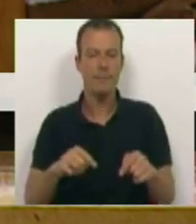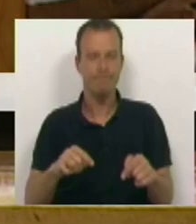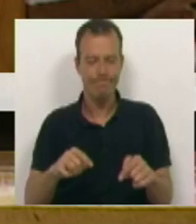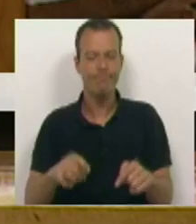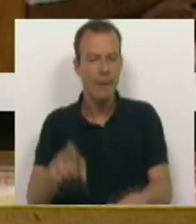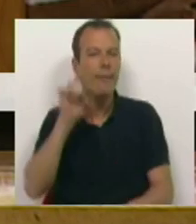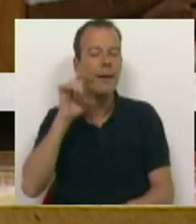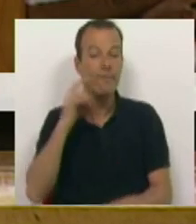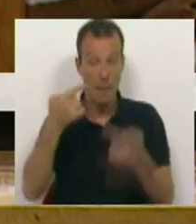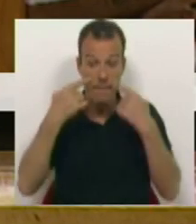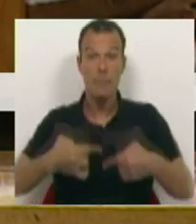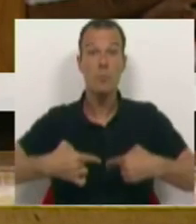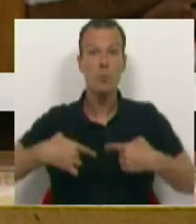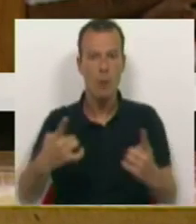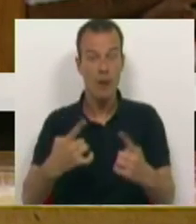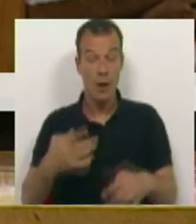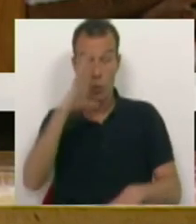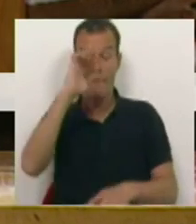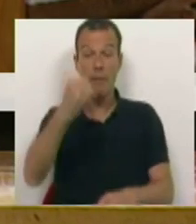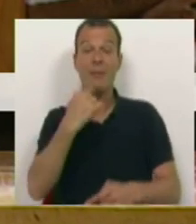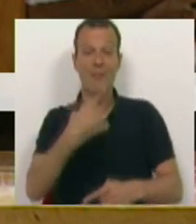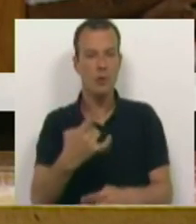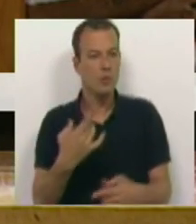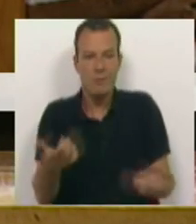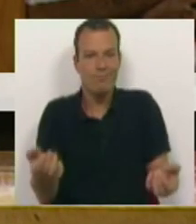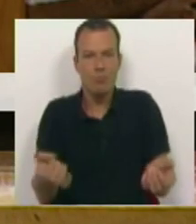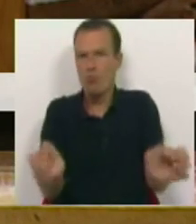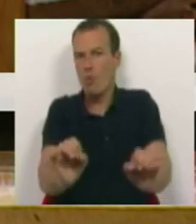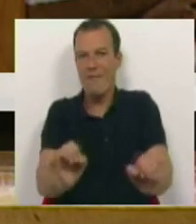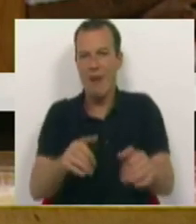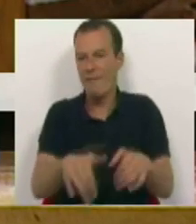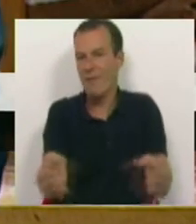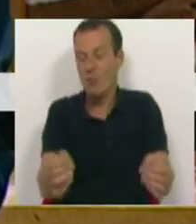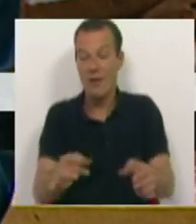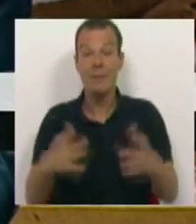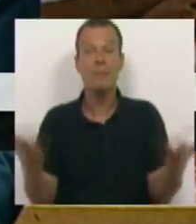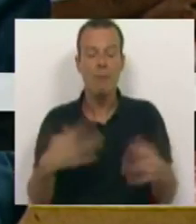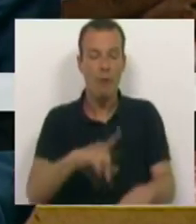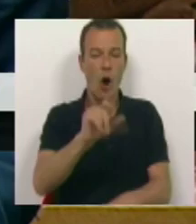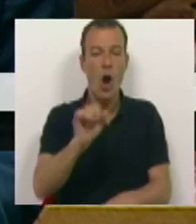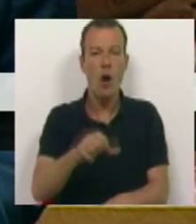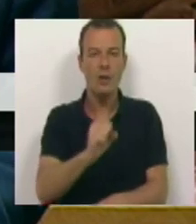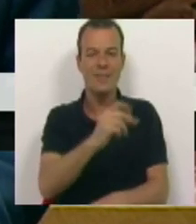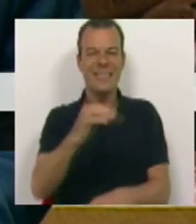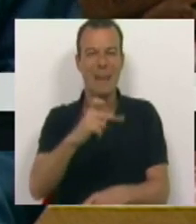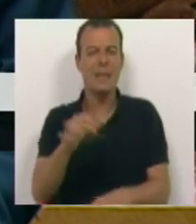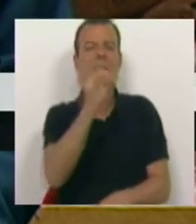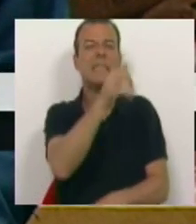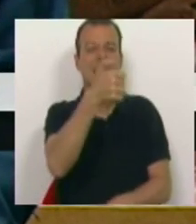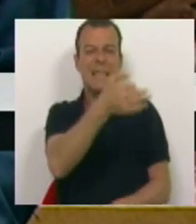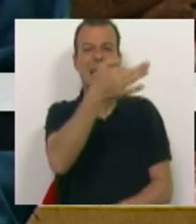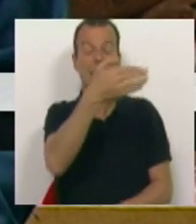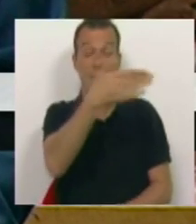a garantia pública que o Governo assegurou que nunca existiria. O Lone Star tem 75% do novo banco, mas